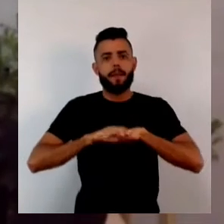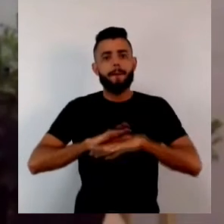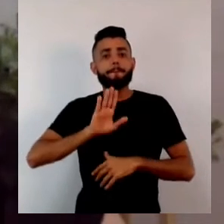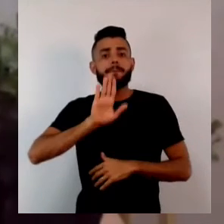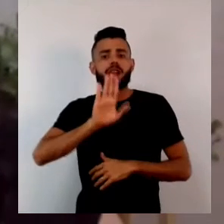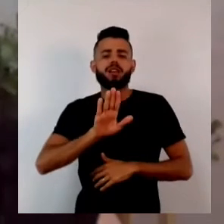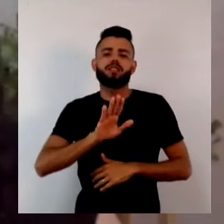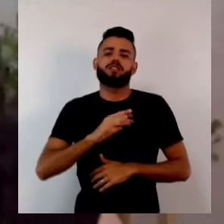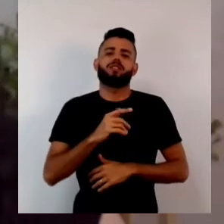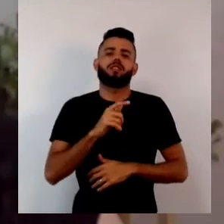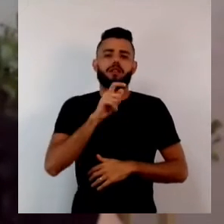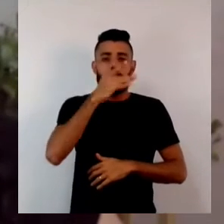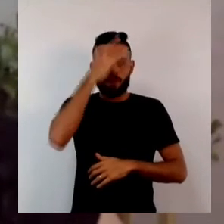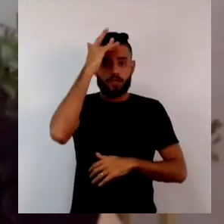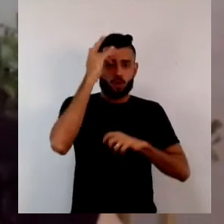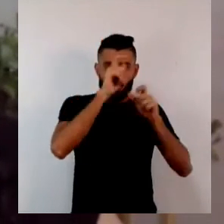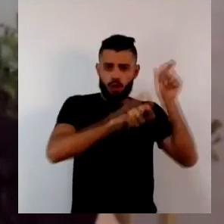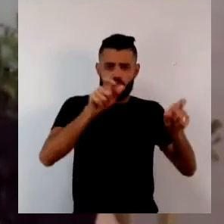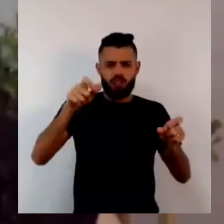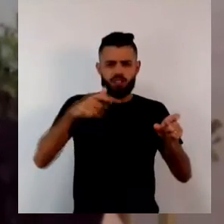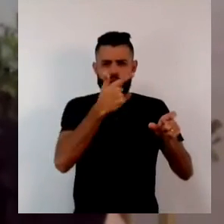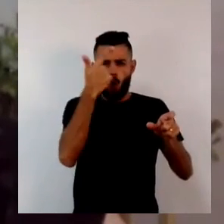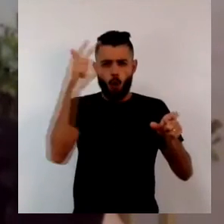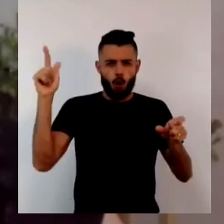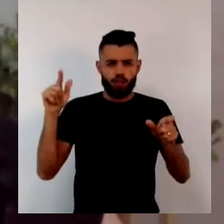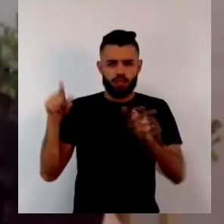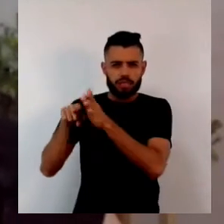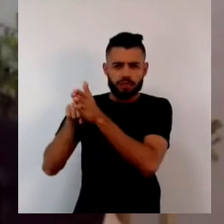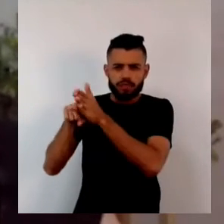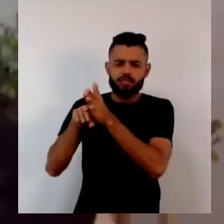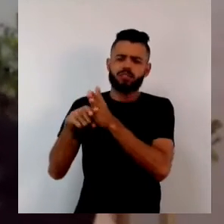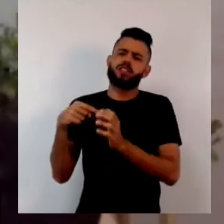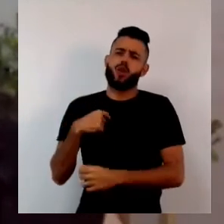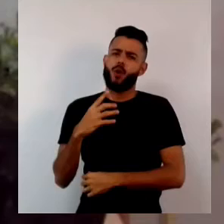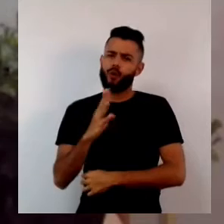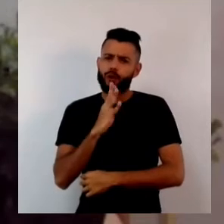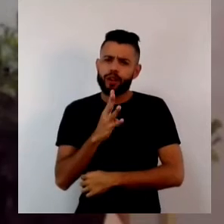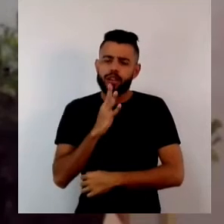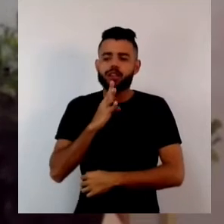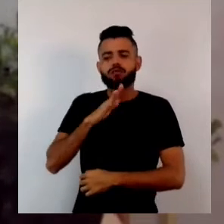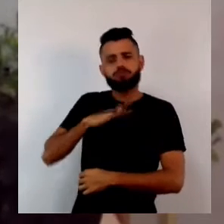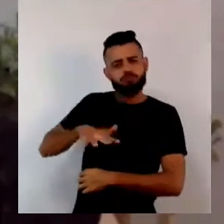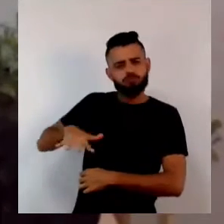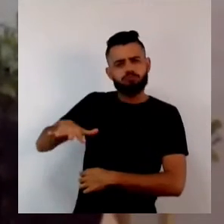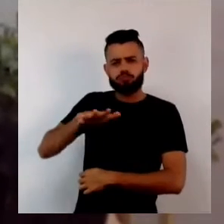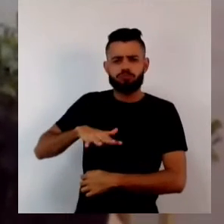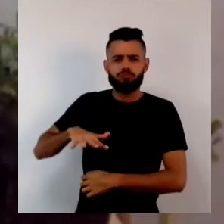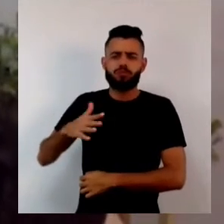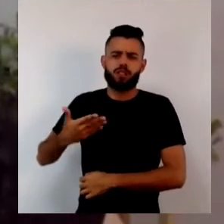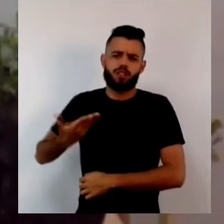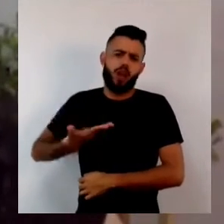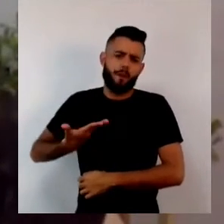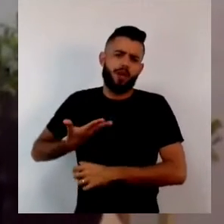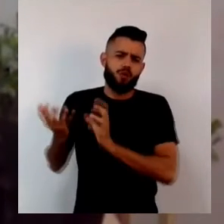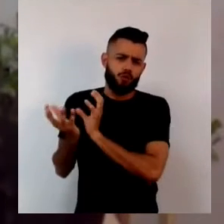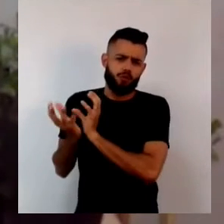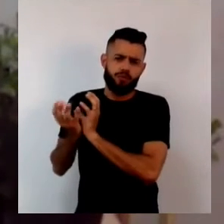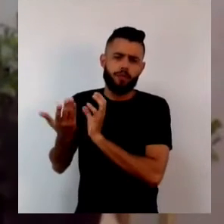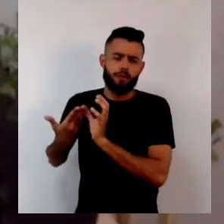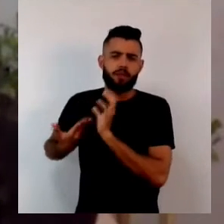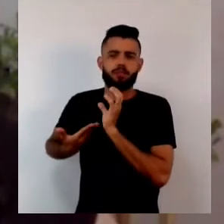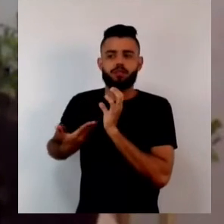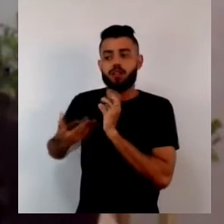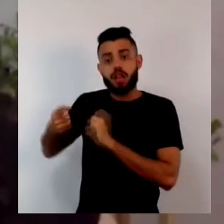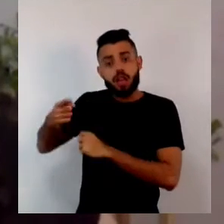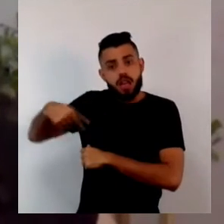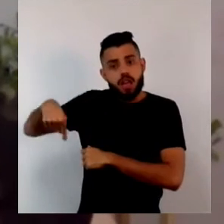pesquisadores que eu conheço, inclusive, que são do meu círculo de amizade, eles tiveram seus trabalhos